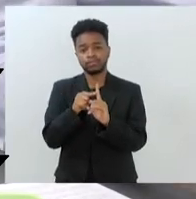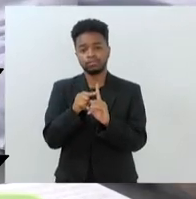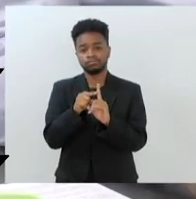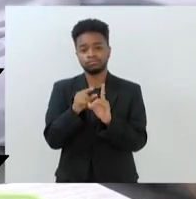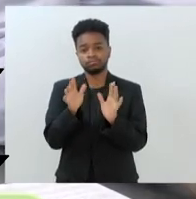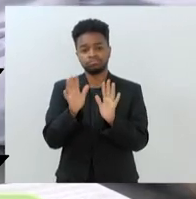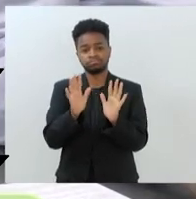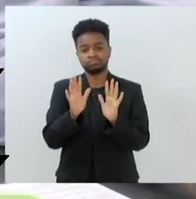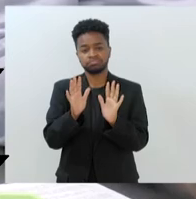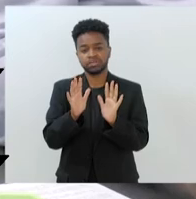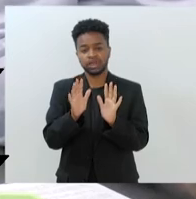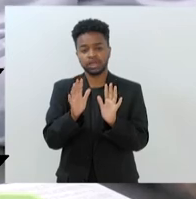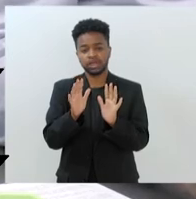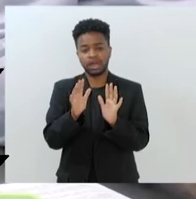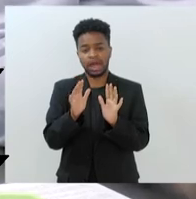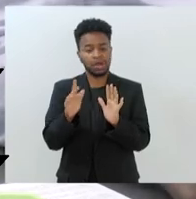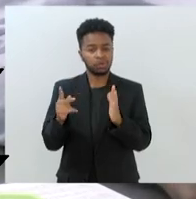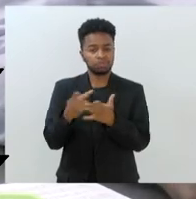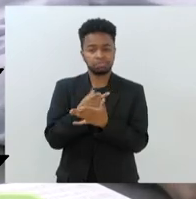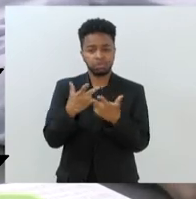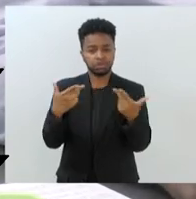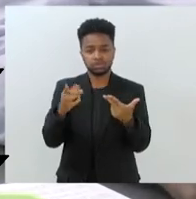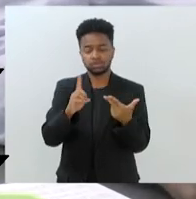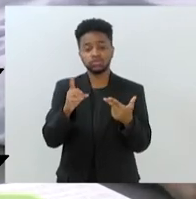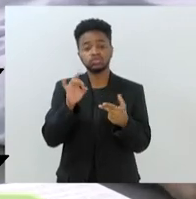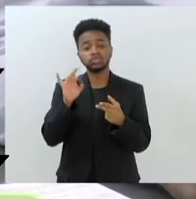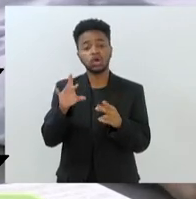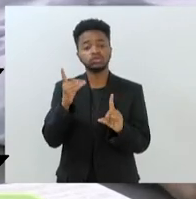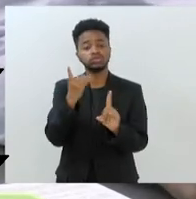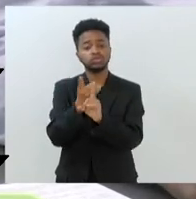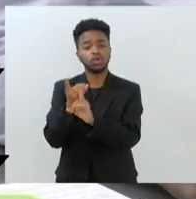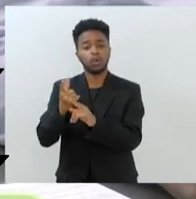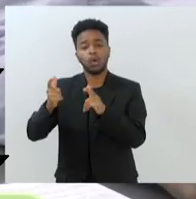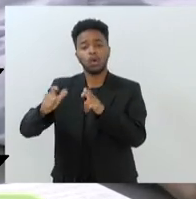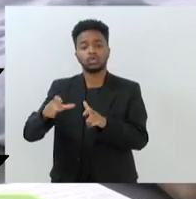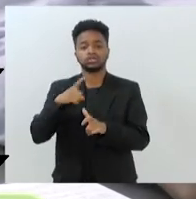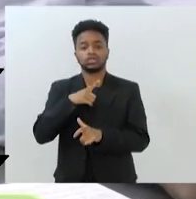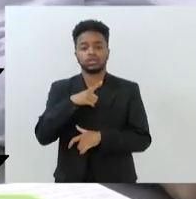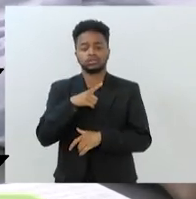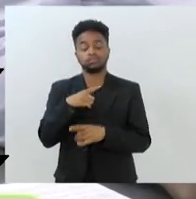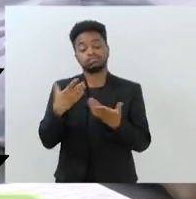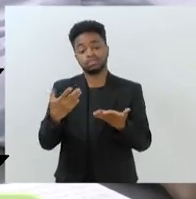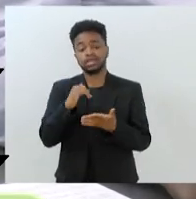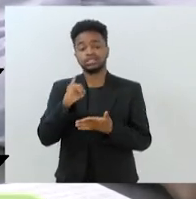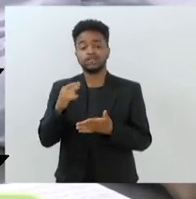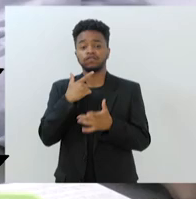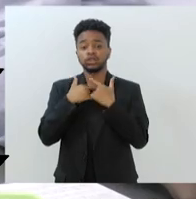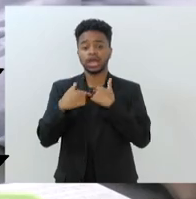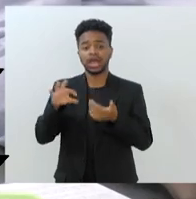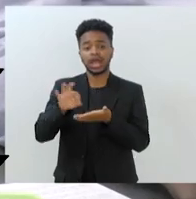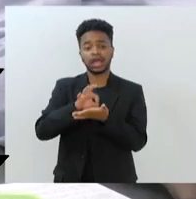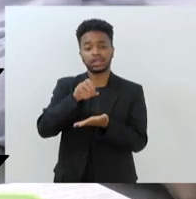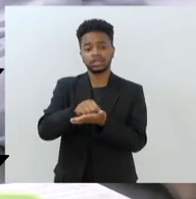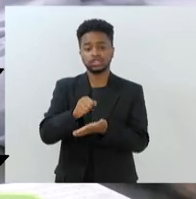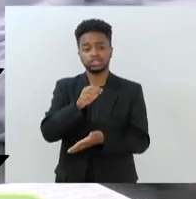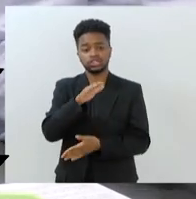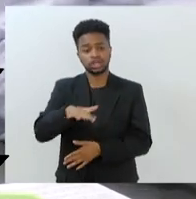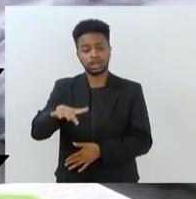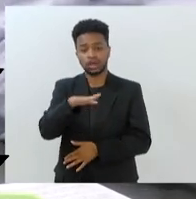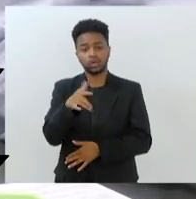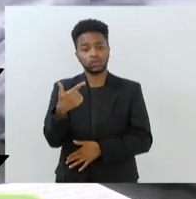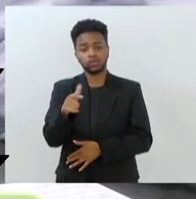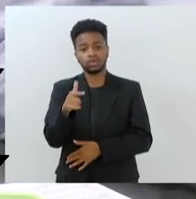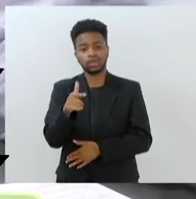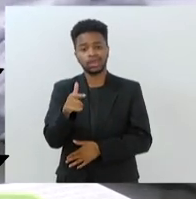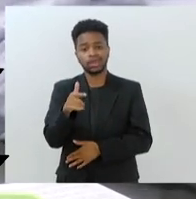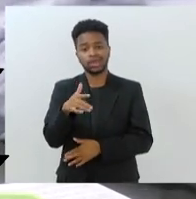nelas. Por enquanto, é apenas identificar. Ora, se você está querendo fazer um cadastro geral, você não invade a competência de